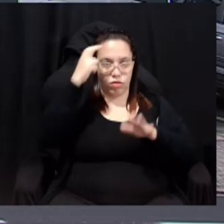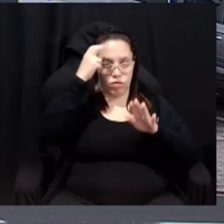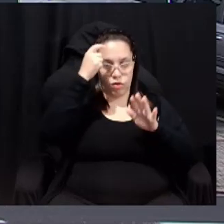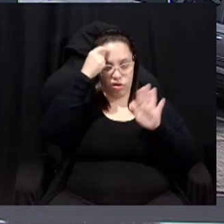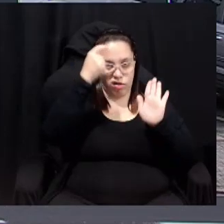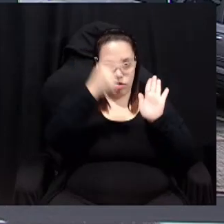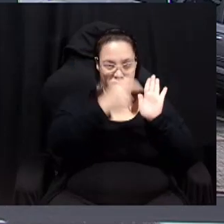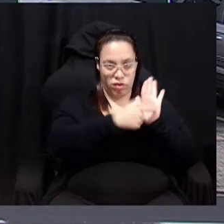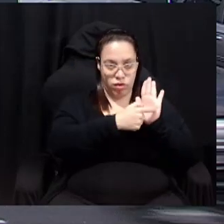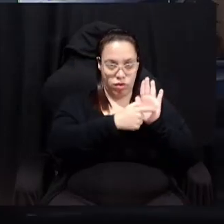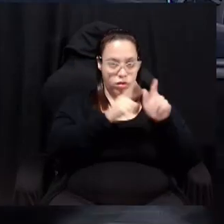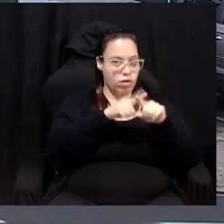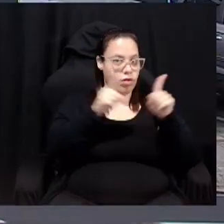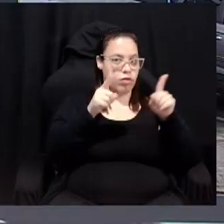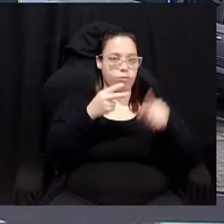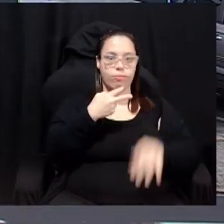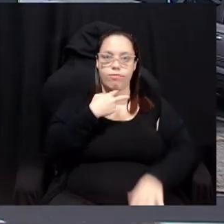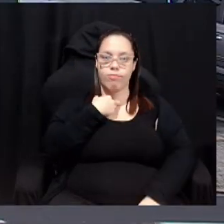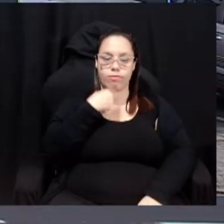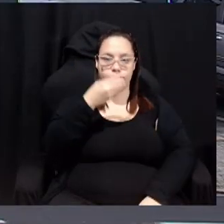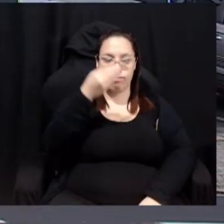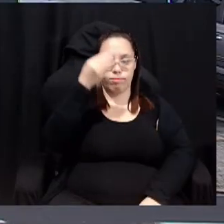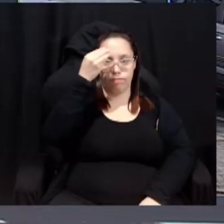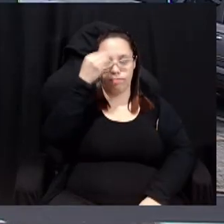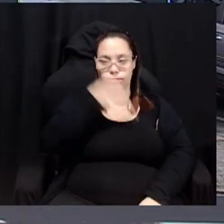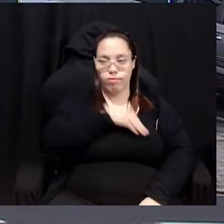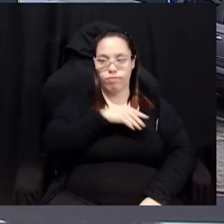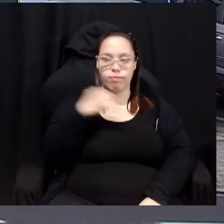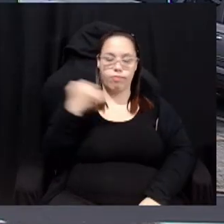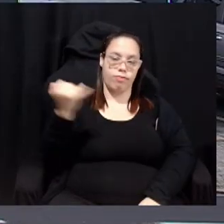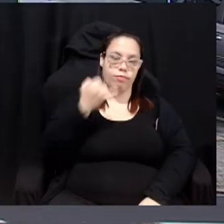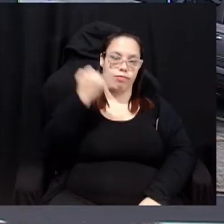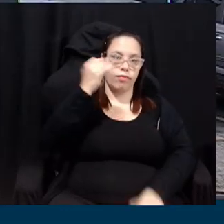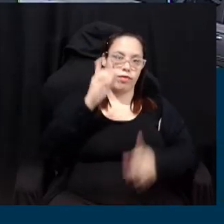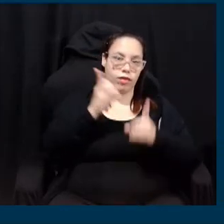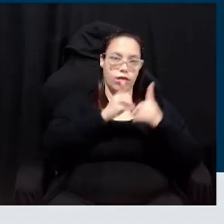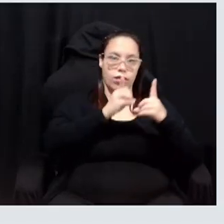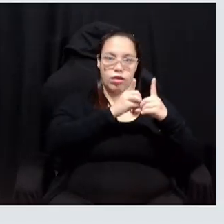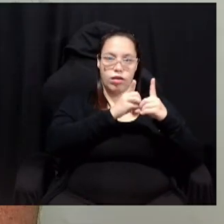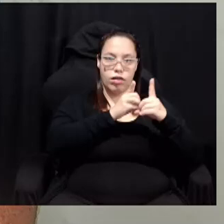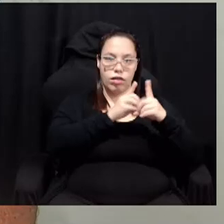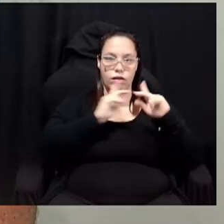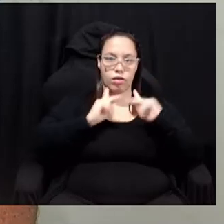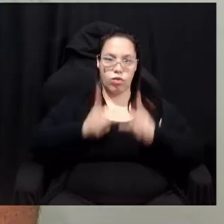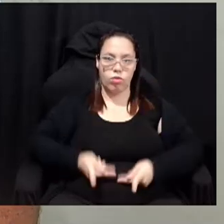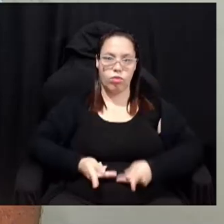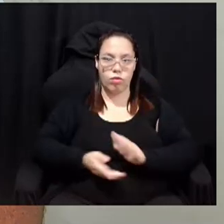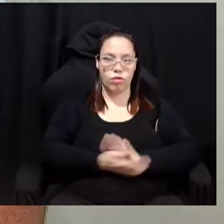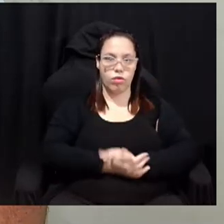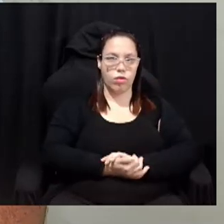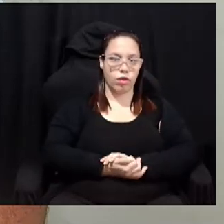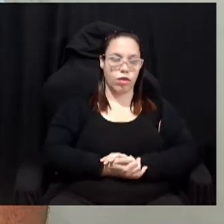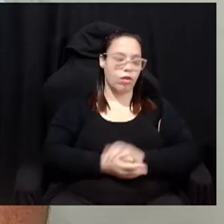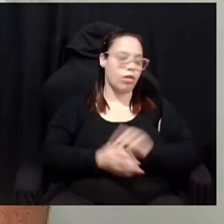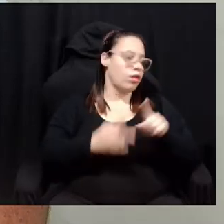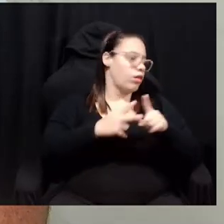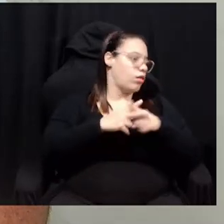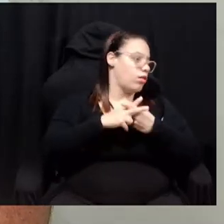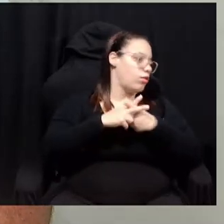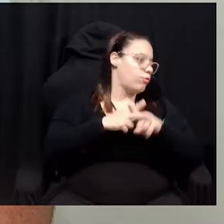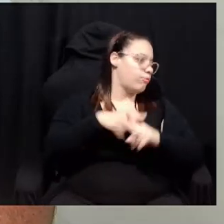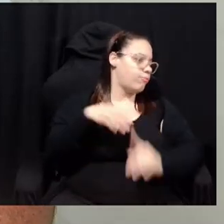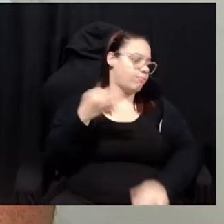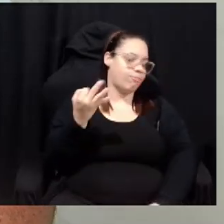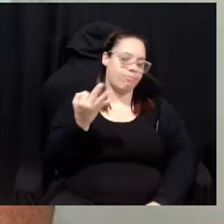Mas não se pode descartar a importância do atendimento humanizado. Ela é uma ferramenta fantástica, mas ela